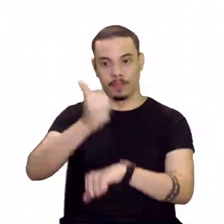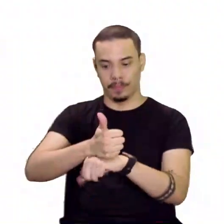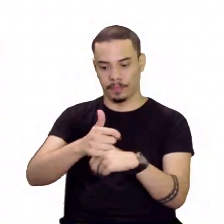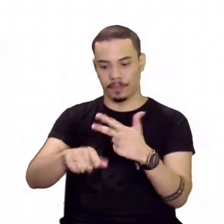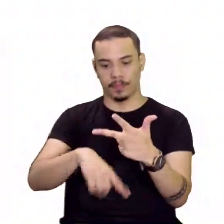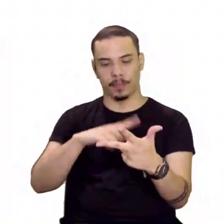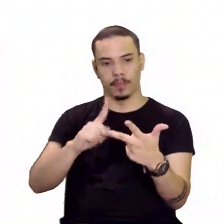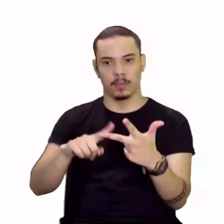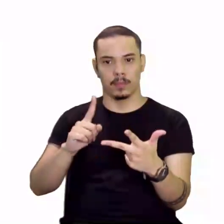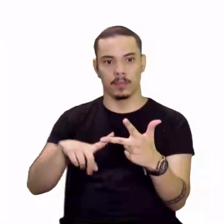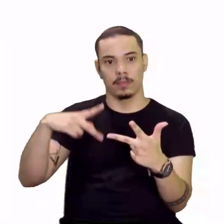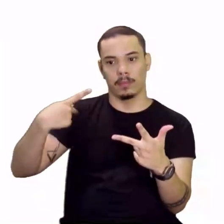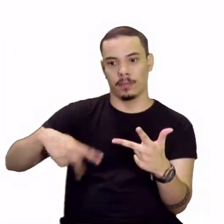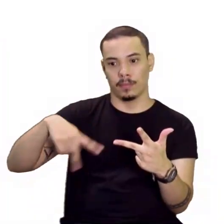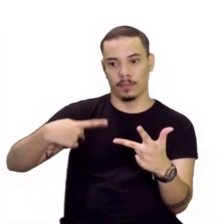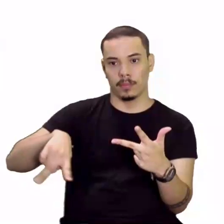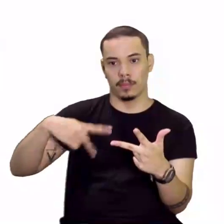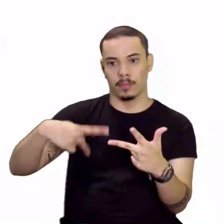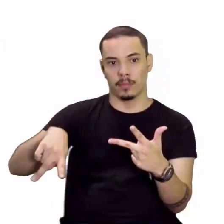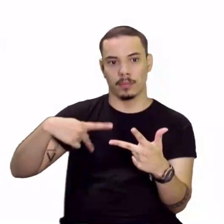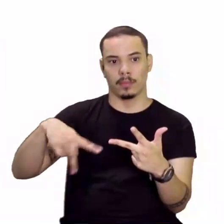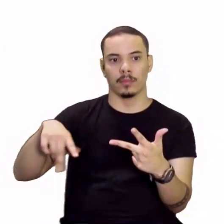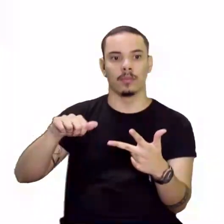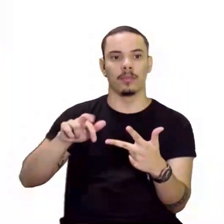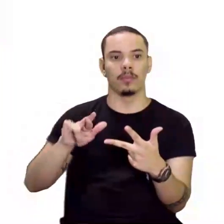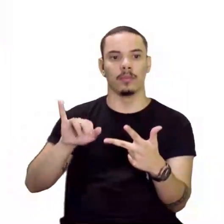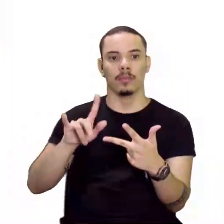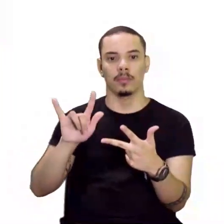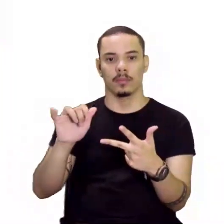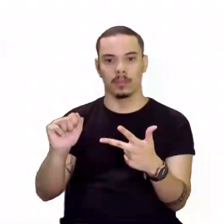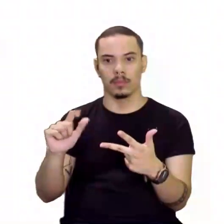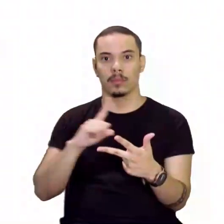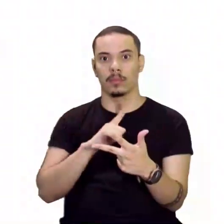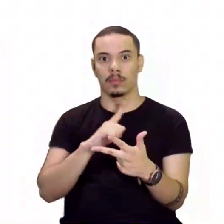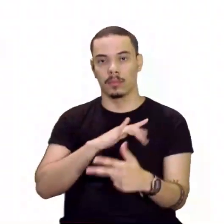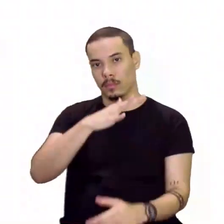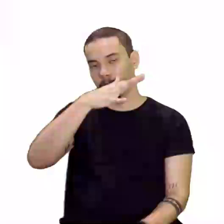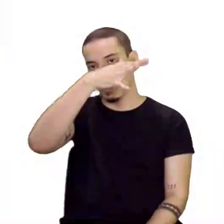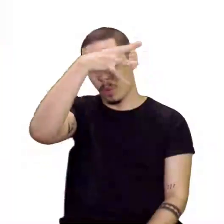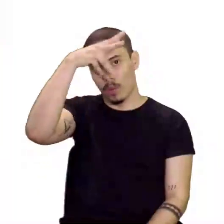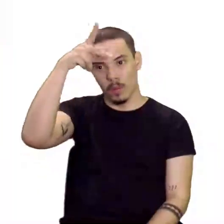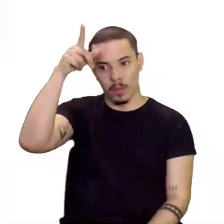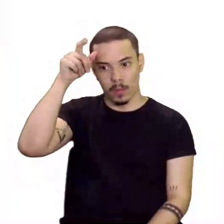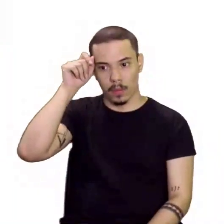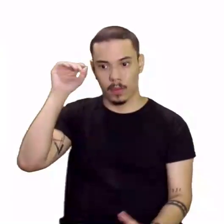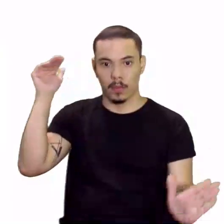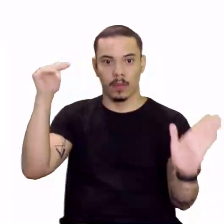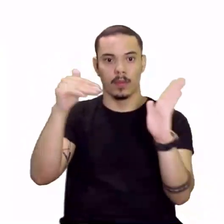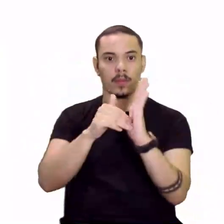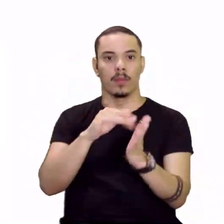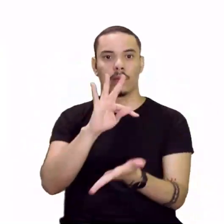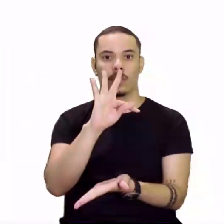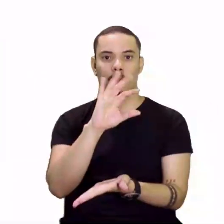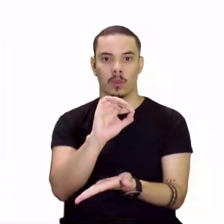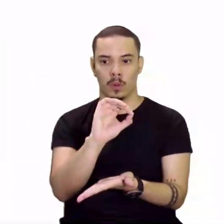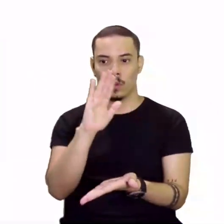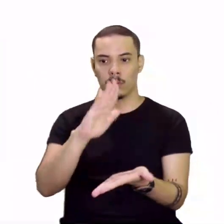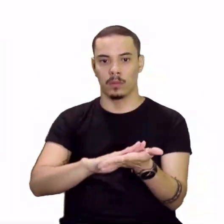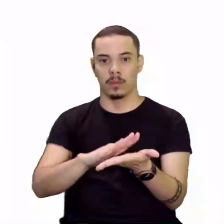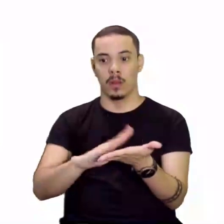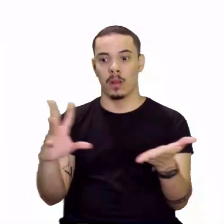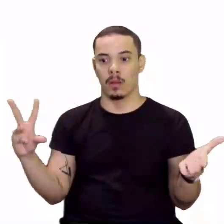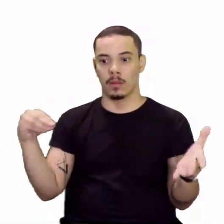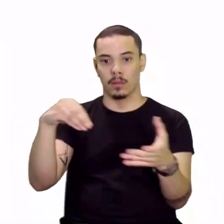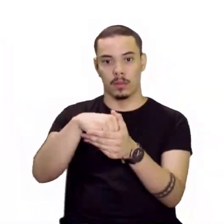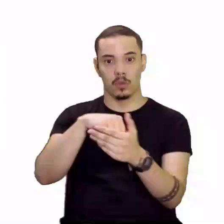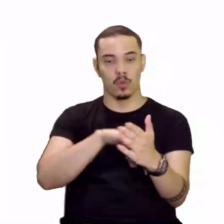e o Paraguai, Araguaia, pega do Mato Grosso, indo até Tocantins. Portanto, tudo